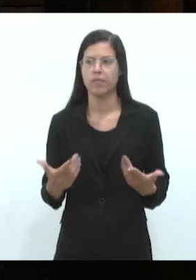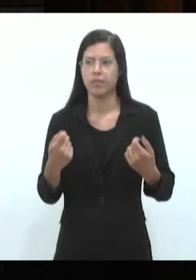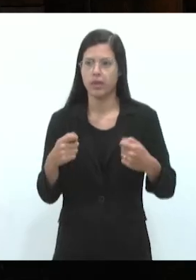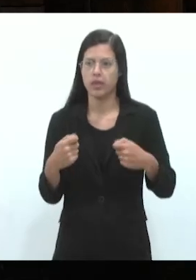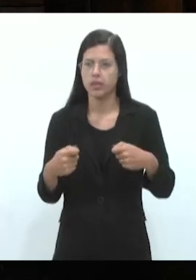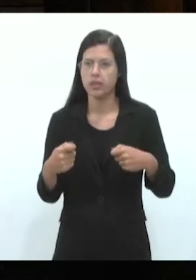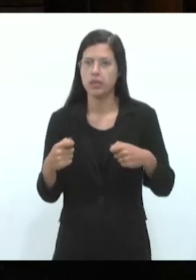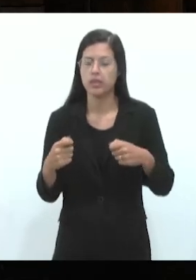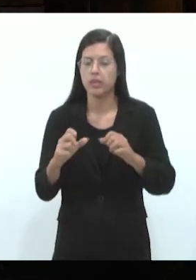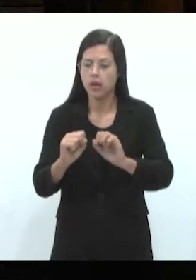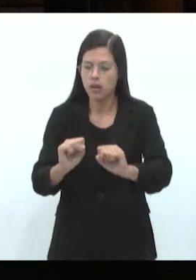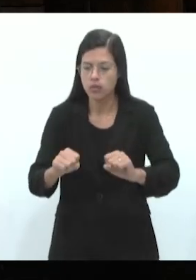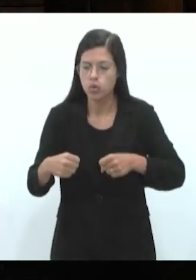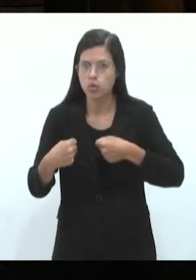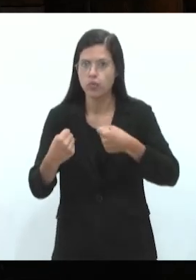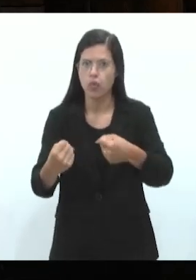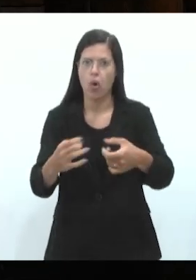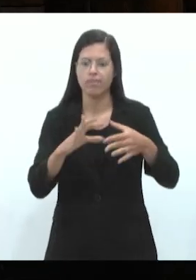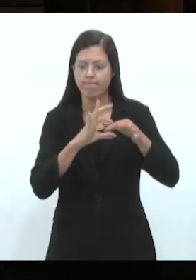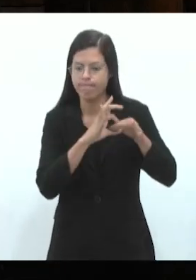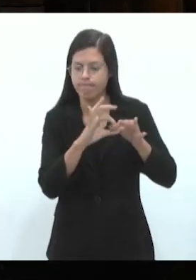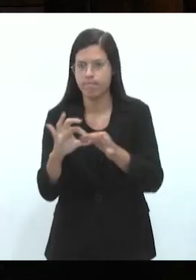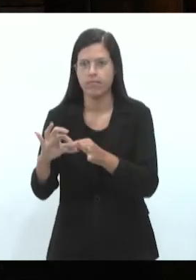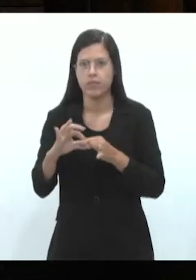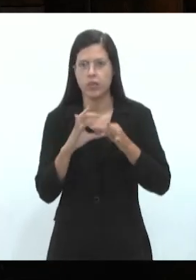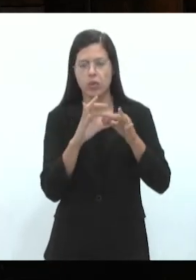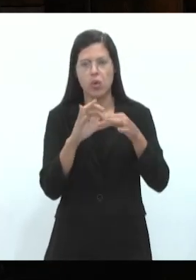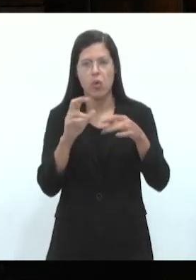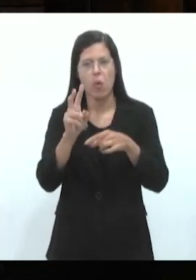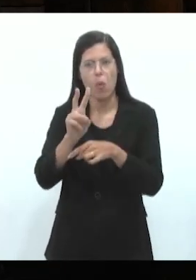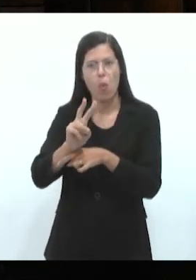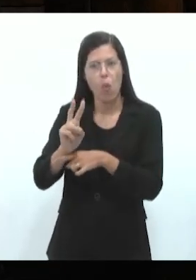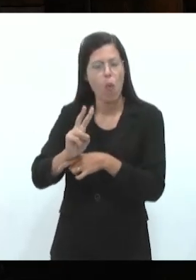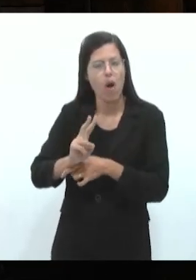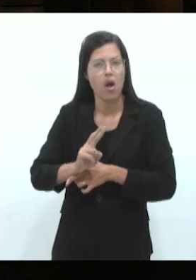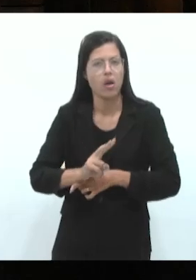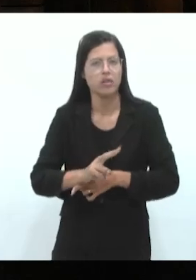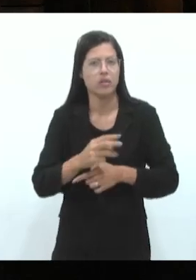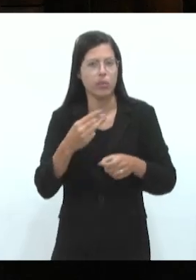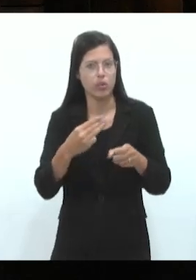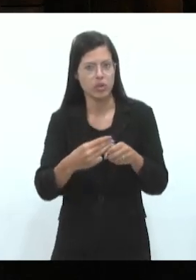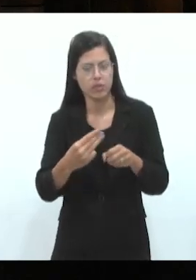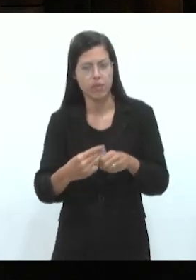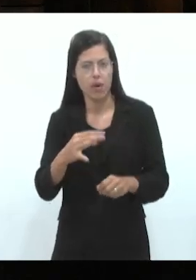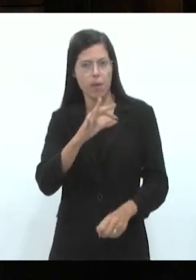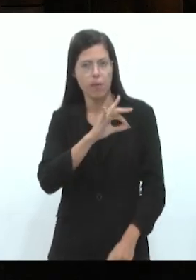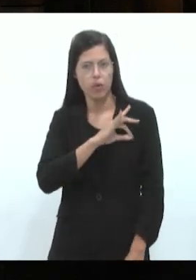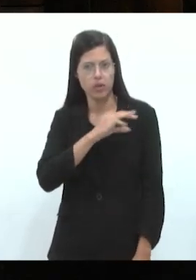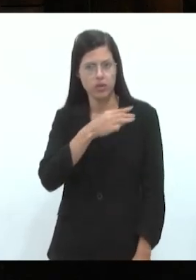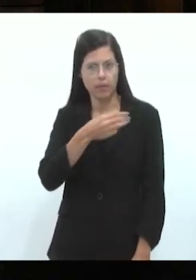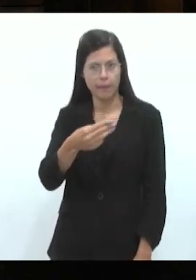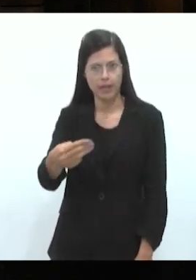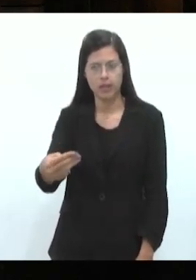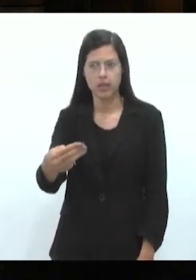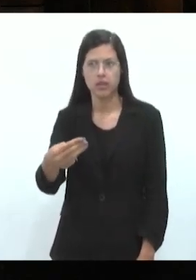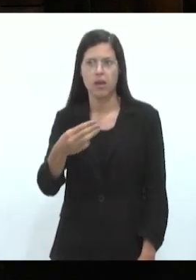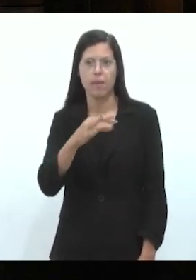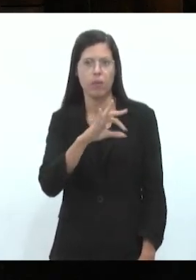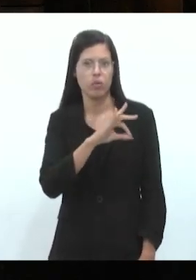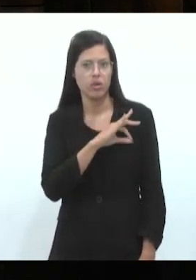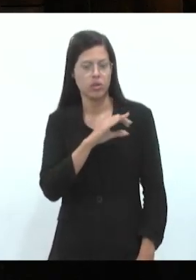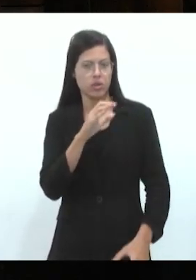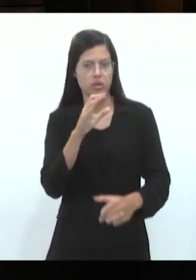unir esforços, guarda municipais, polícia militar,